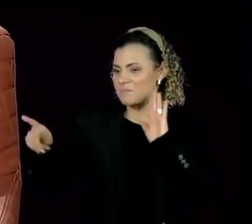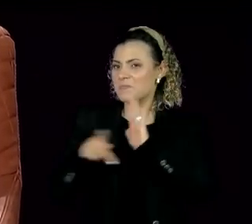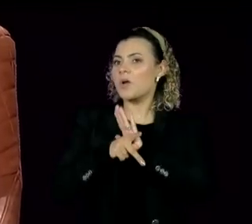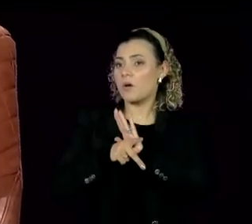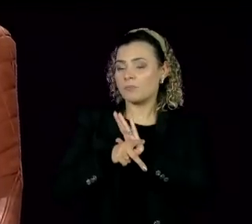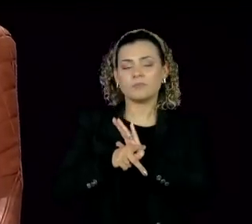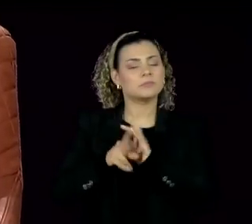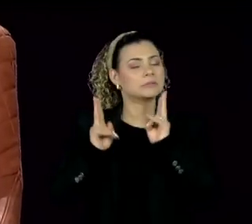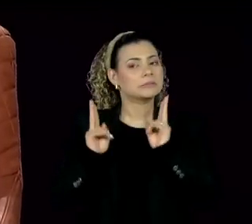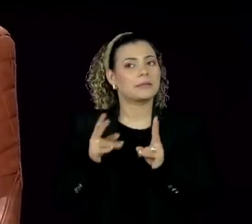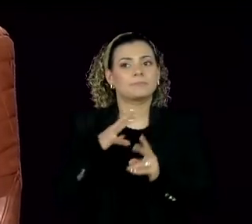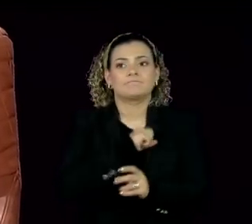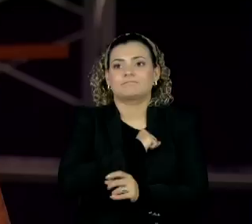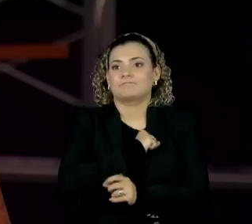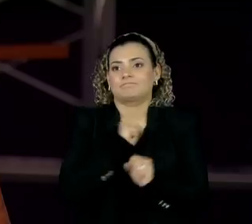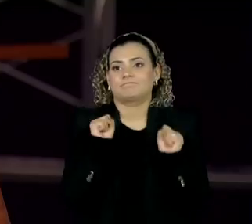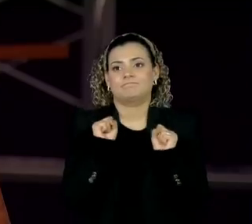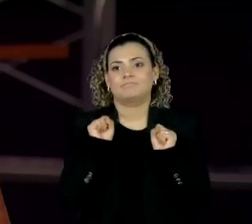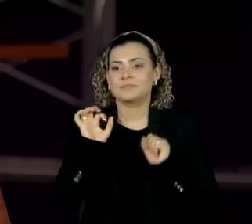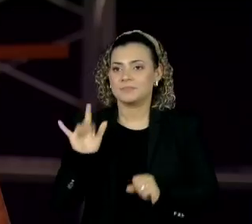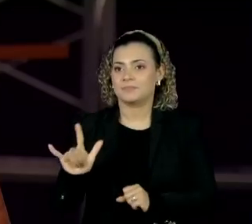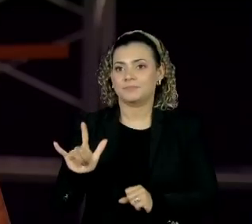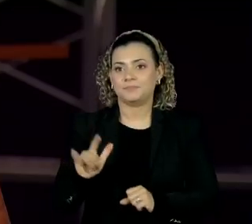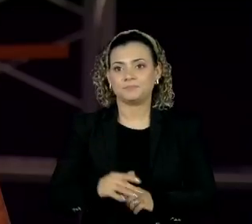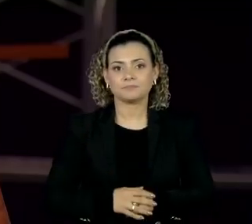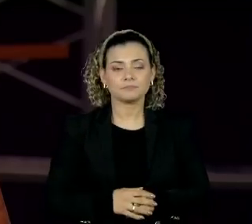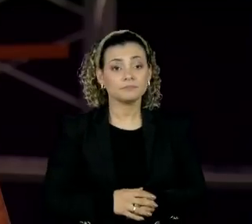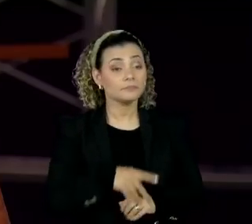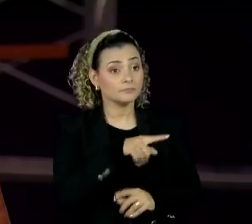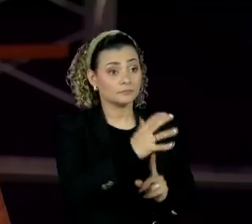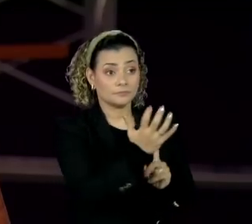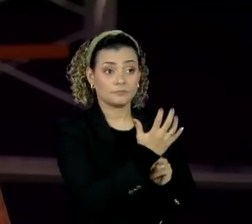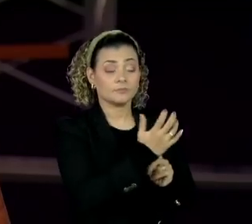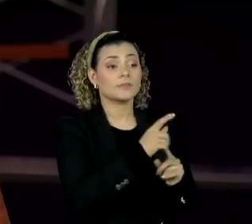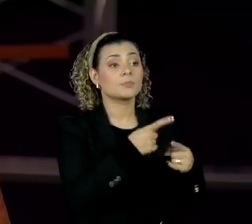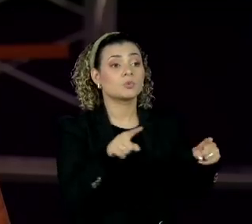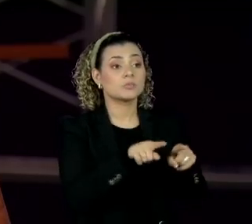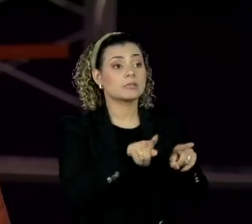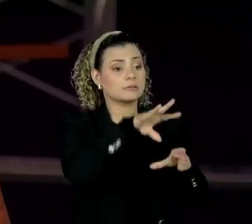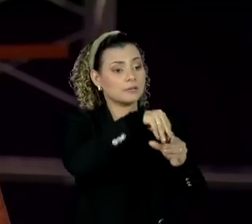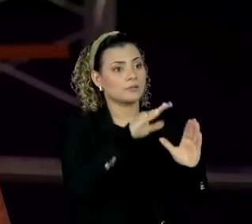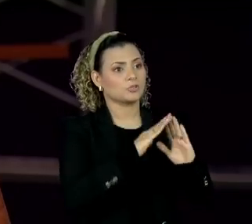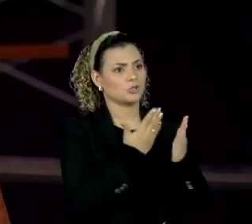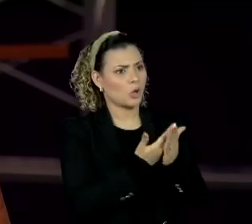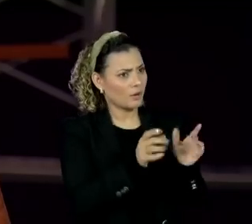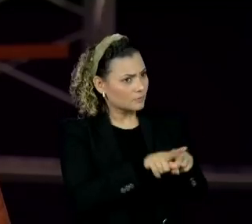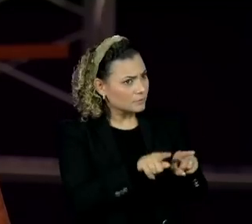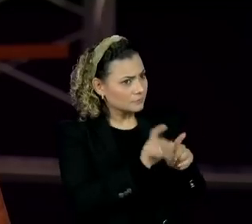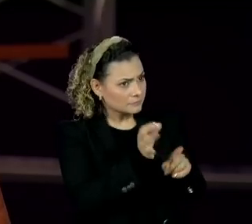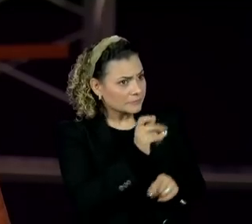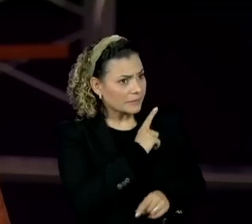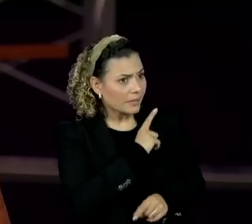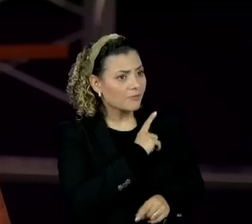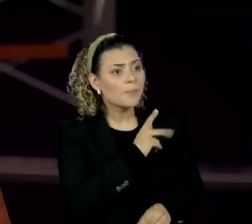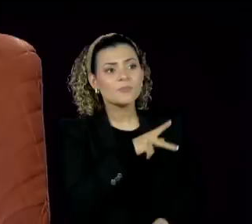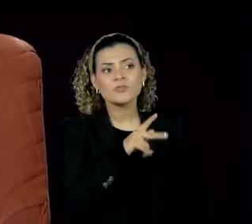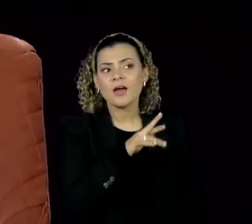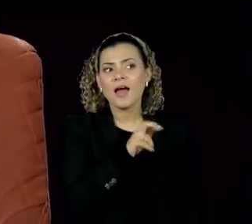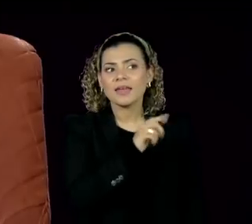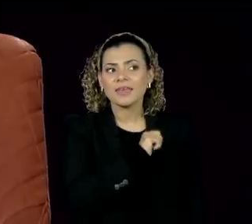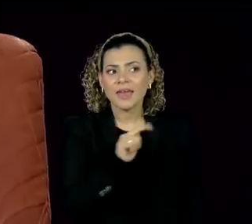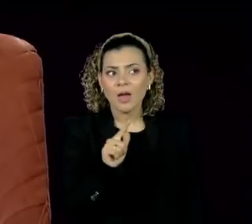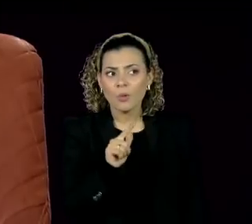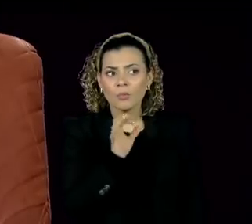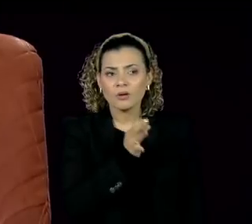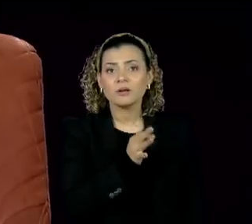me moveu. E você teve uma influência musical também muito forte na escola, não foi? Com a professora Raquel? Para a gente ver